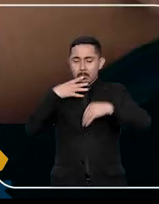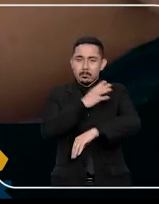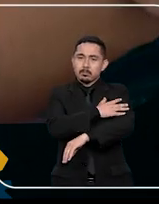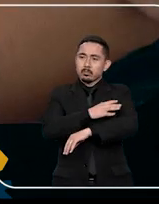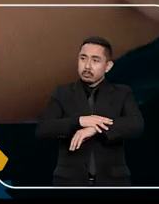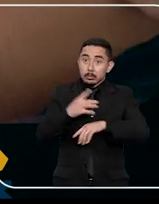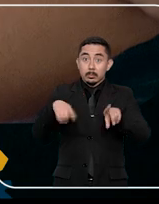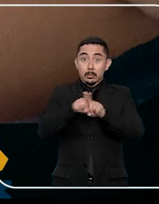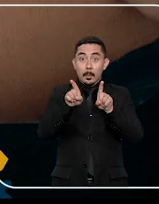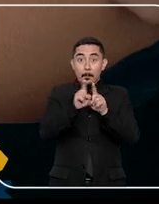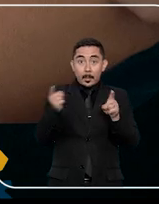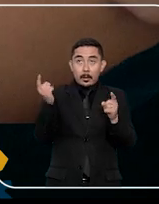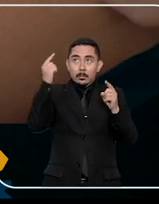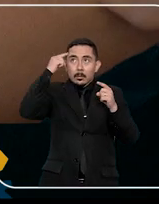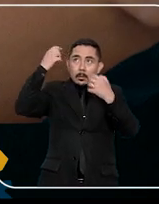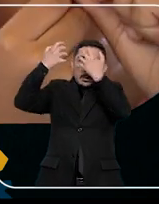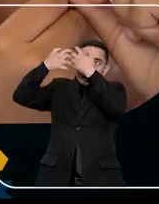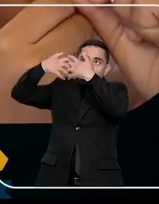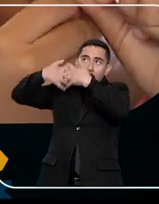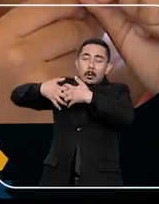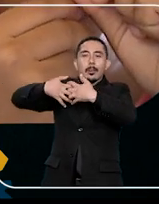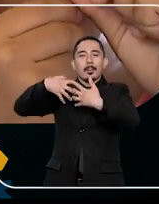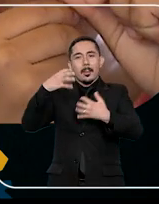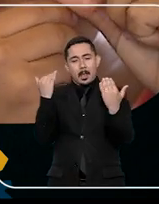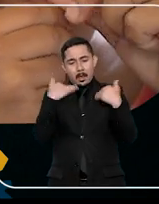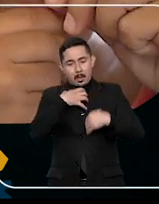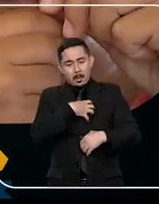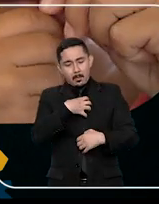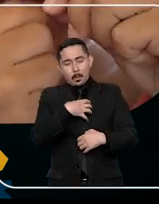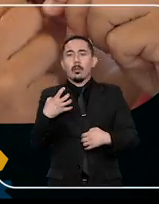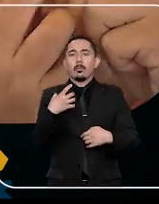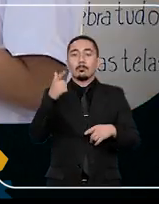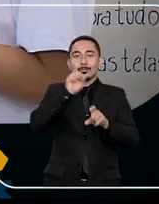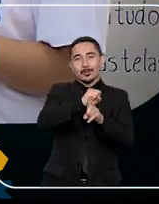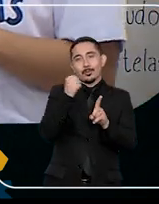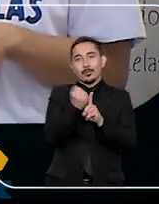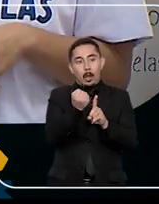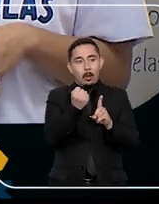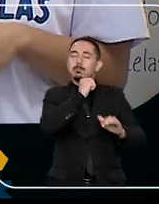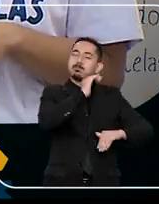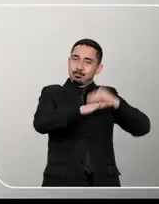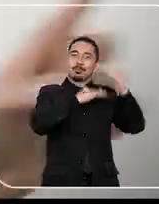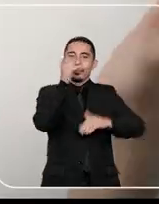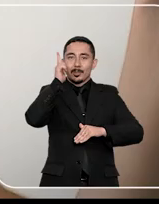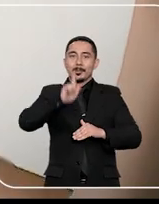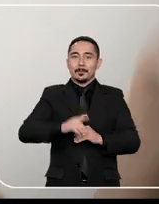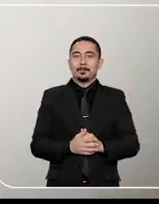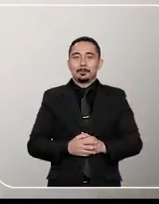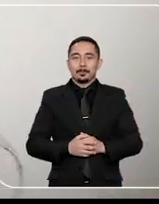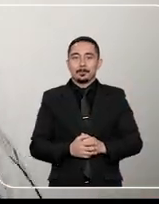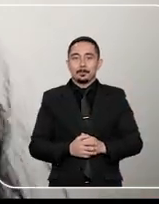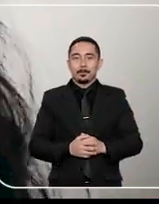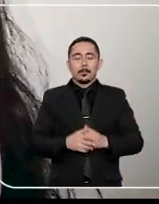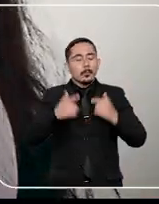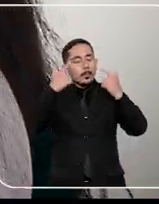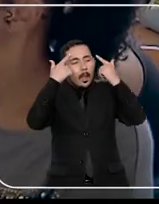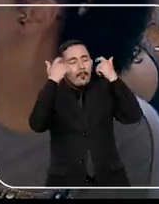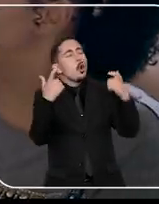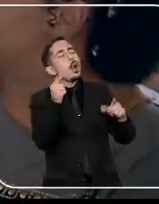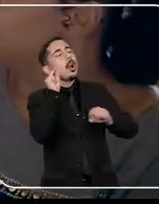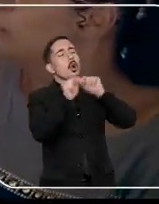físico, cognitivo, emocional e social das crianças. O que gera a